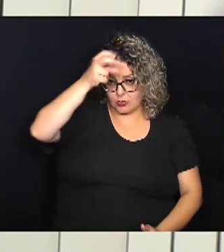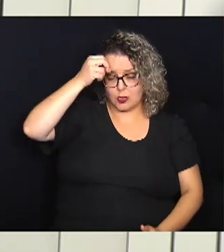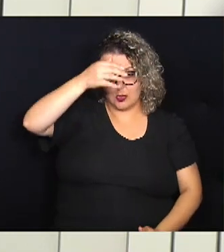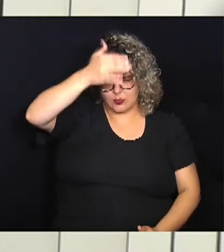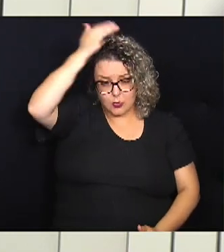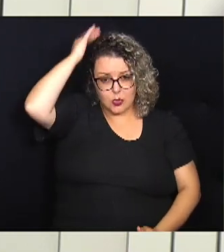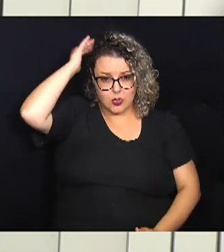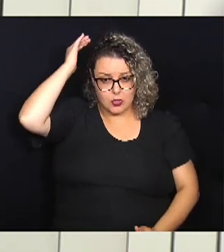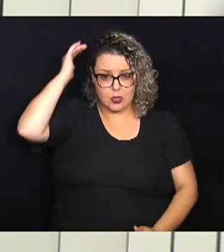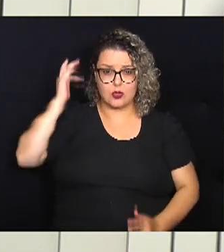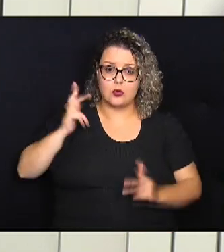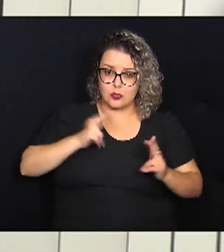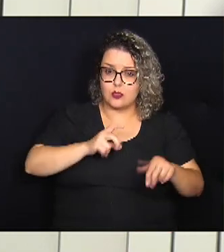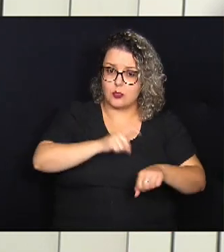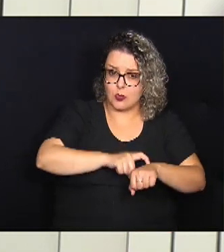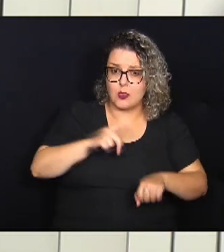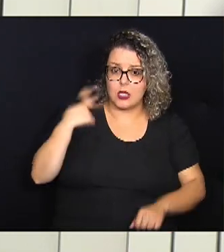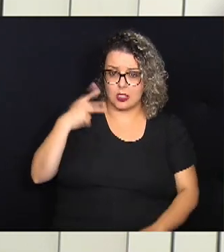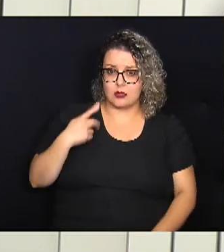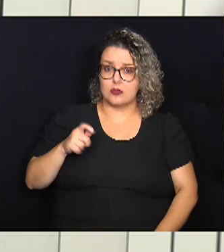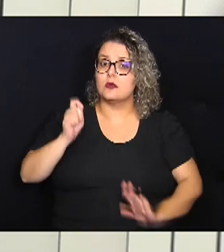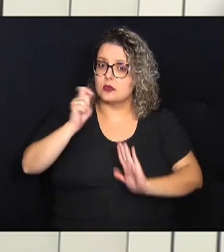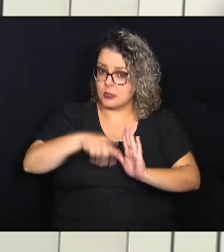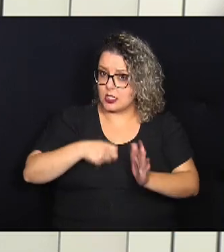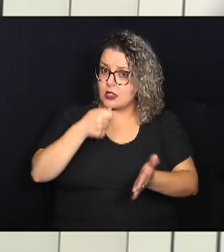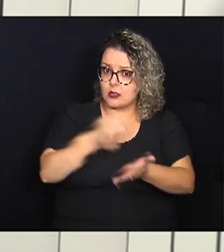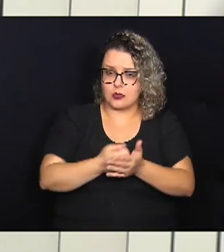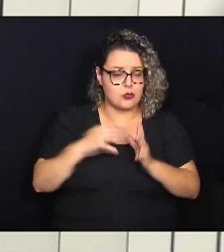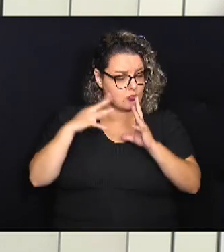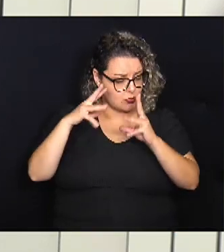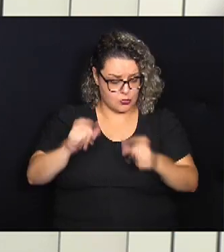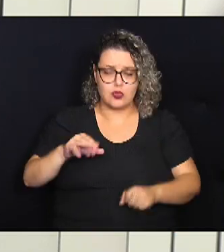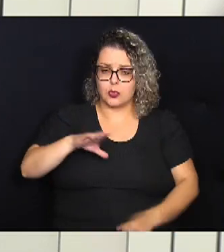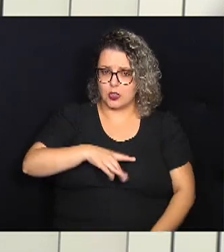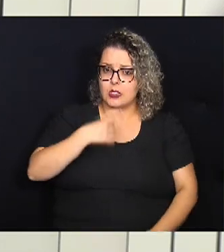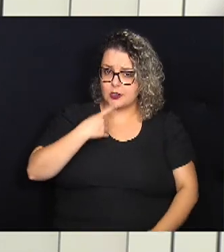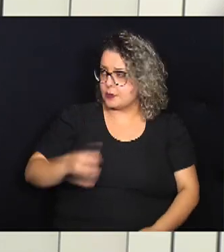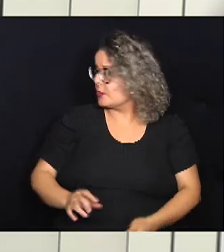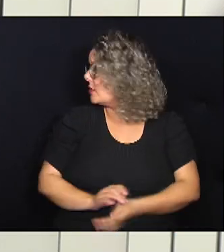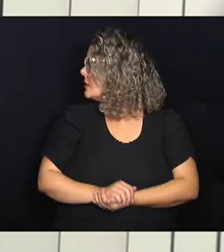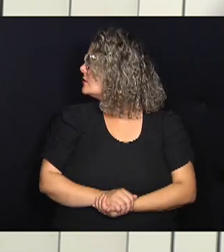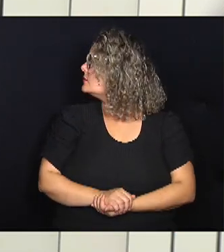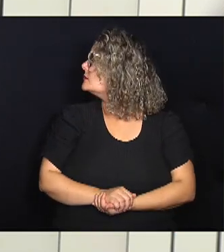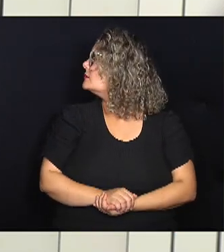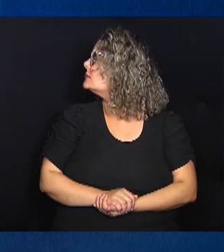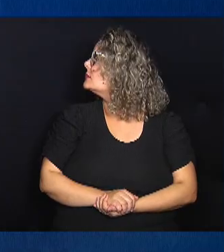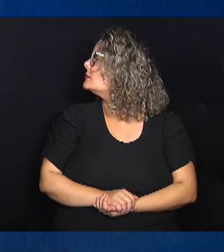enquanto vereador, vem sendo executada plenamente em Campinas.